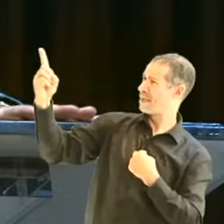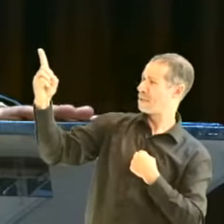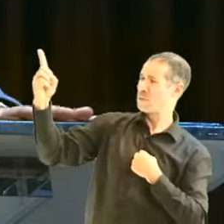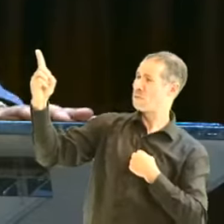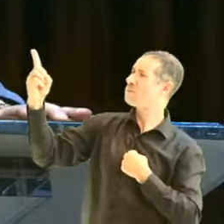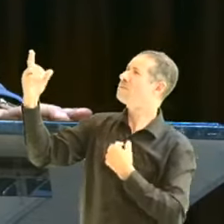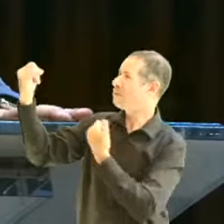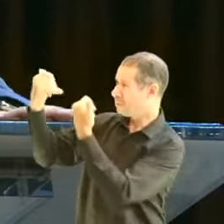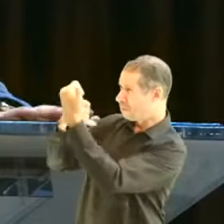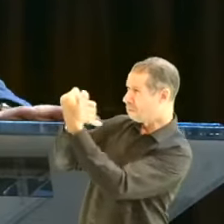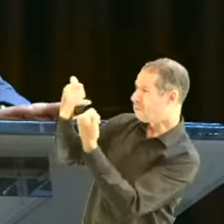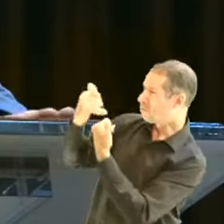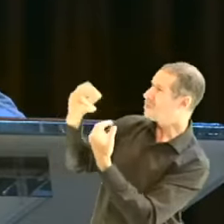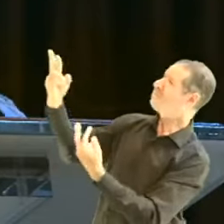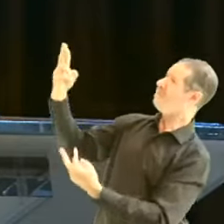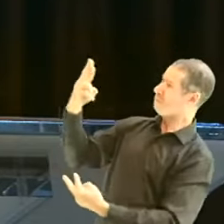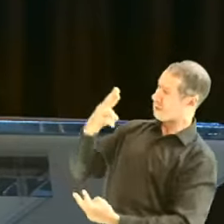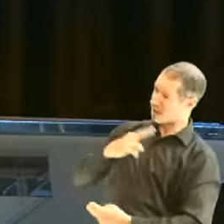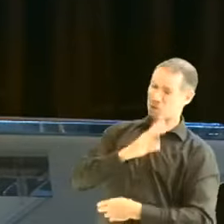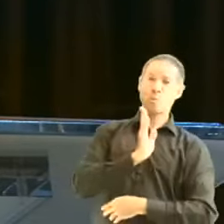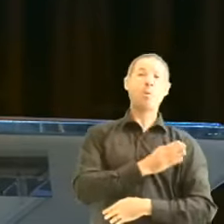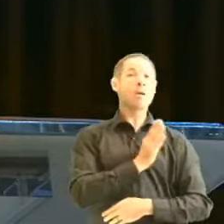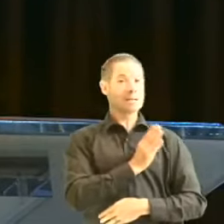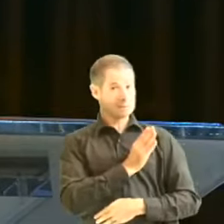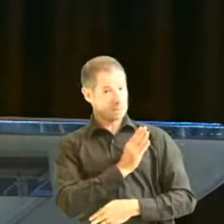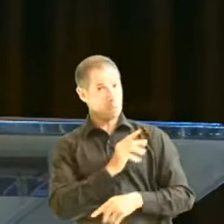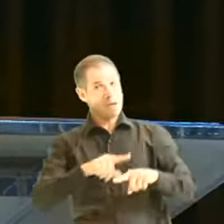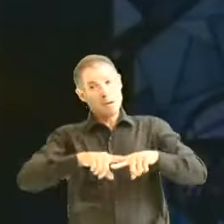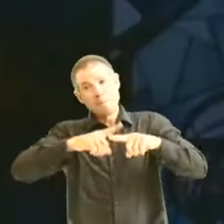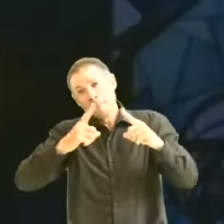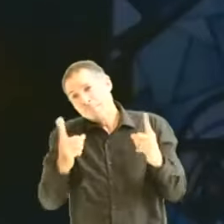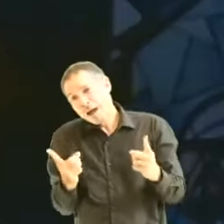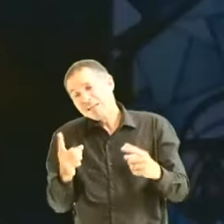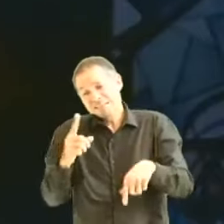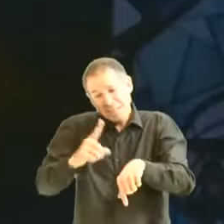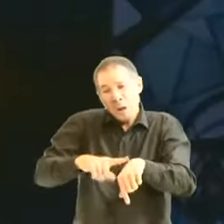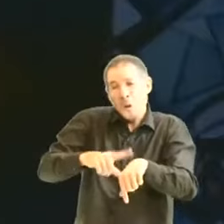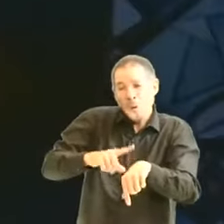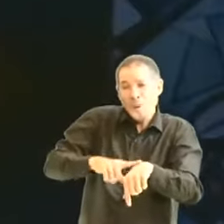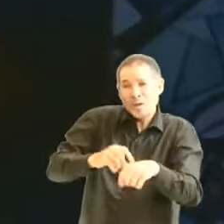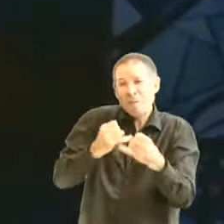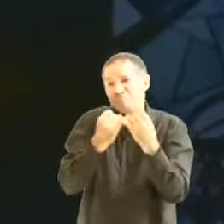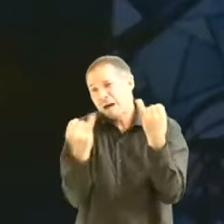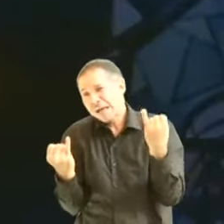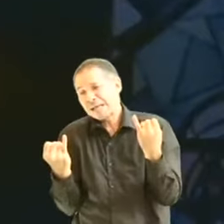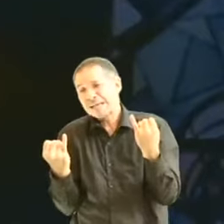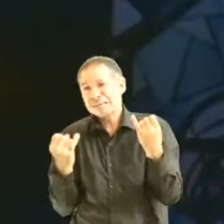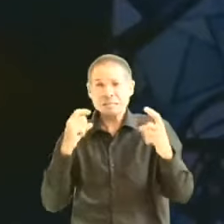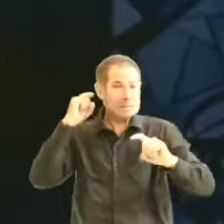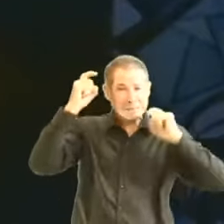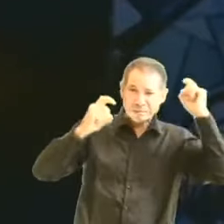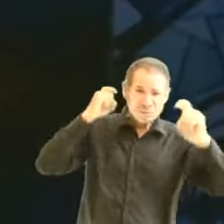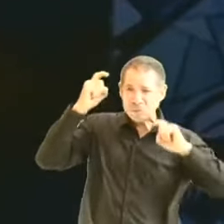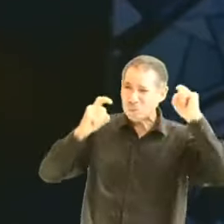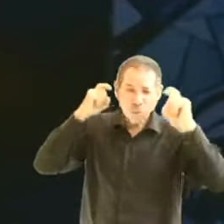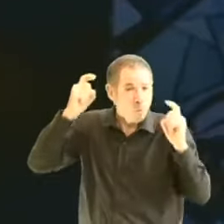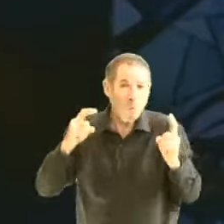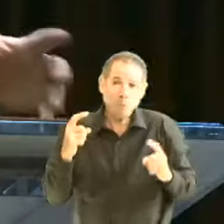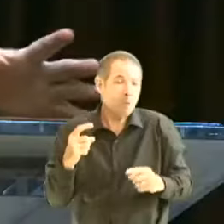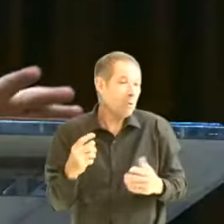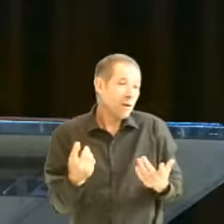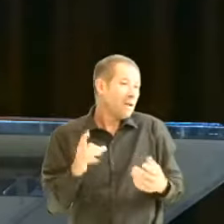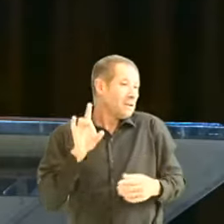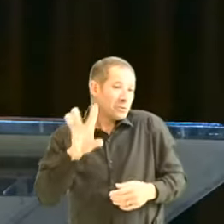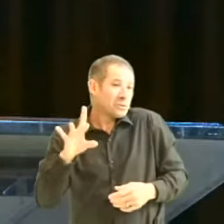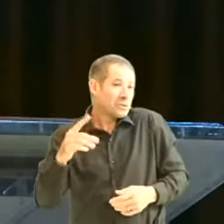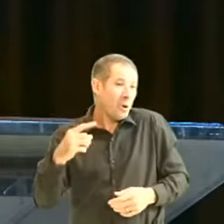tenho ouvido a Tua voz, o Senhor tem falado ao meu coração, mas tem hora que parece que a gente é louco, não é? Que só